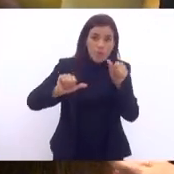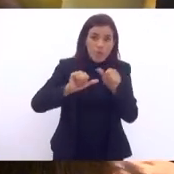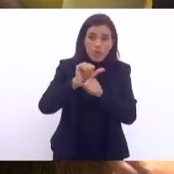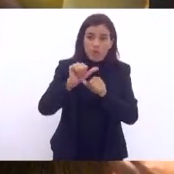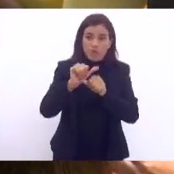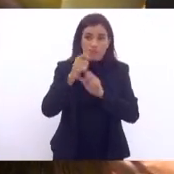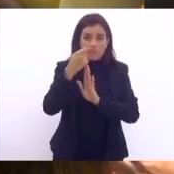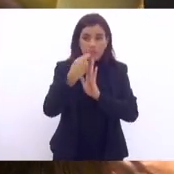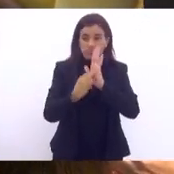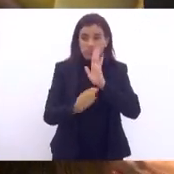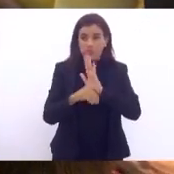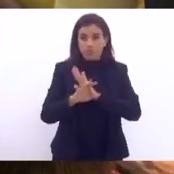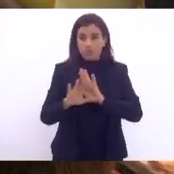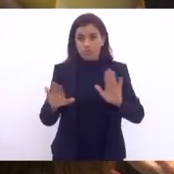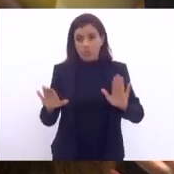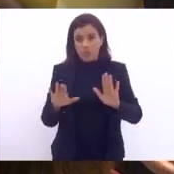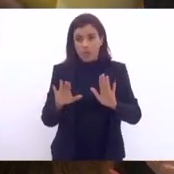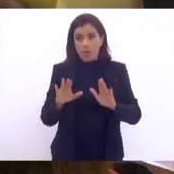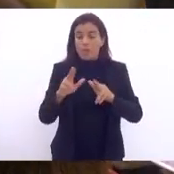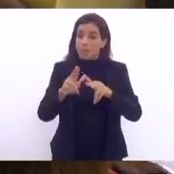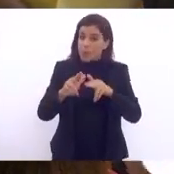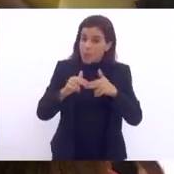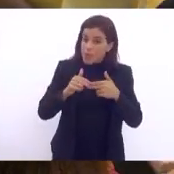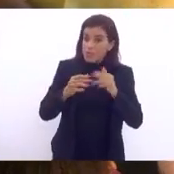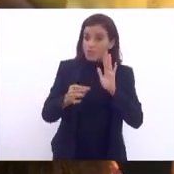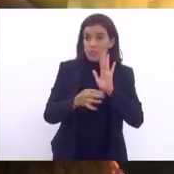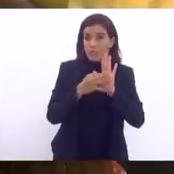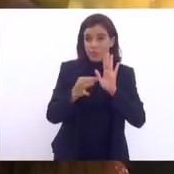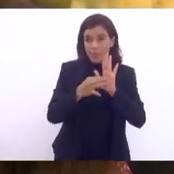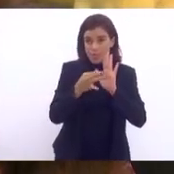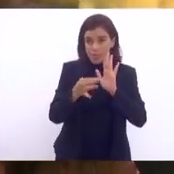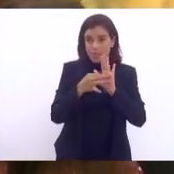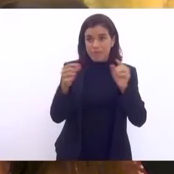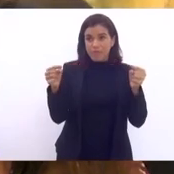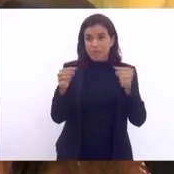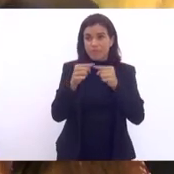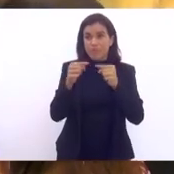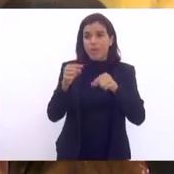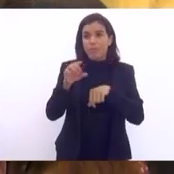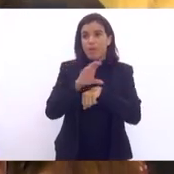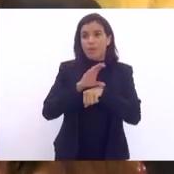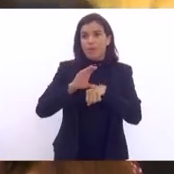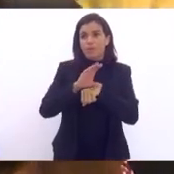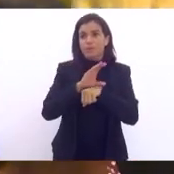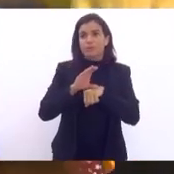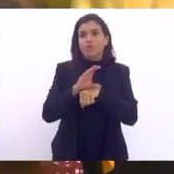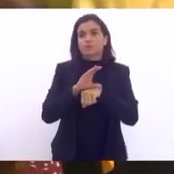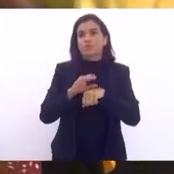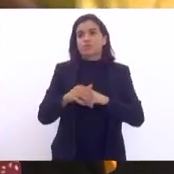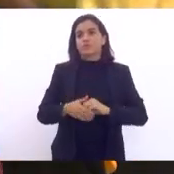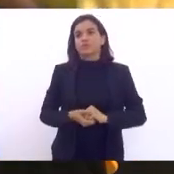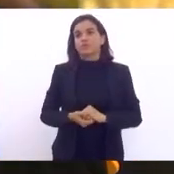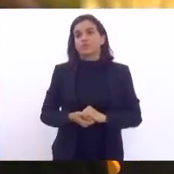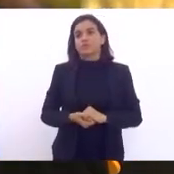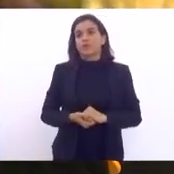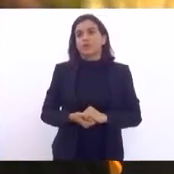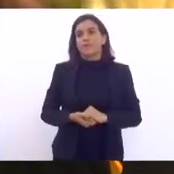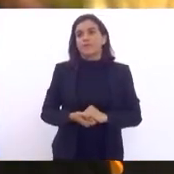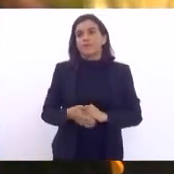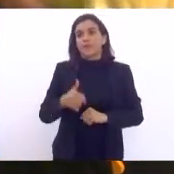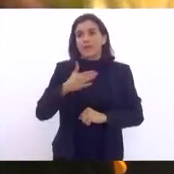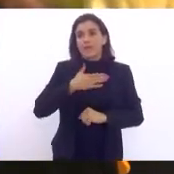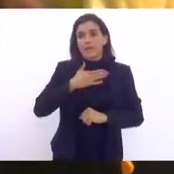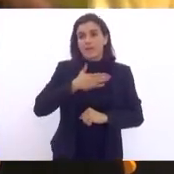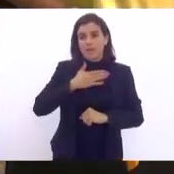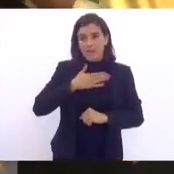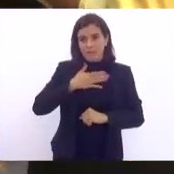pela constitucionalidade e a CCJ não botou uma emenda só para corrigir uma bobagem. A minha sugestão... Não, essa parte, eu acho que simples. Até